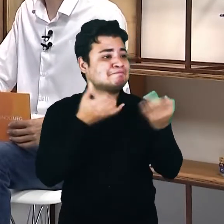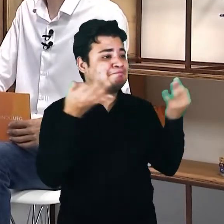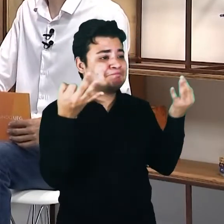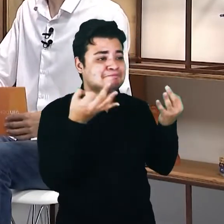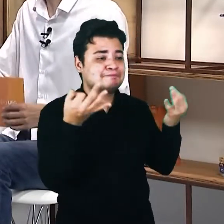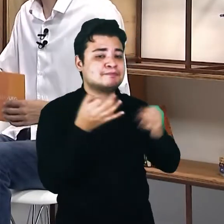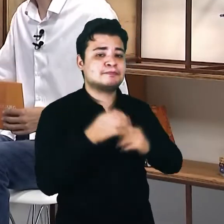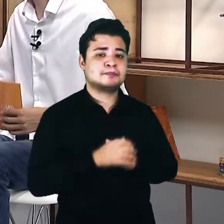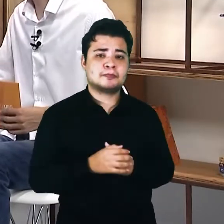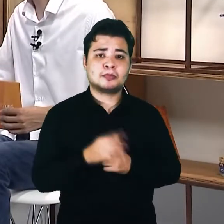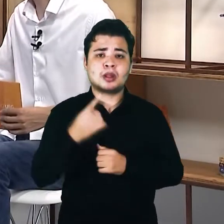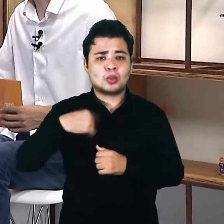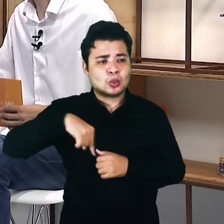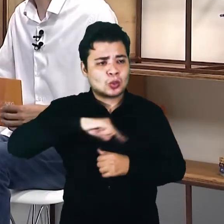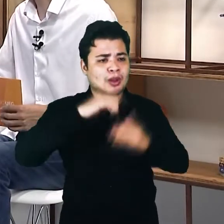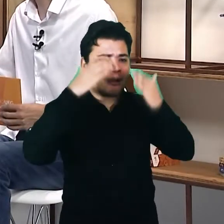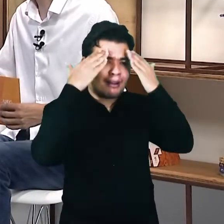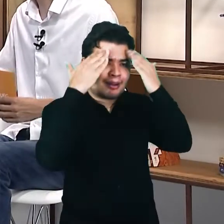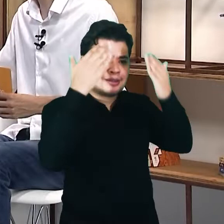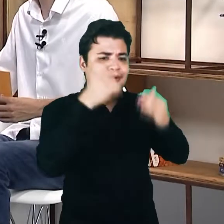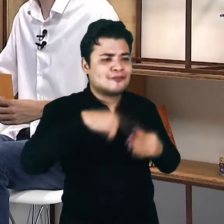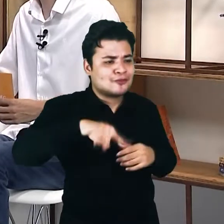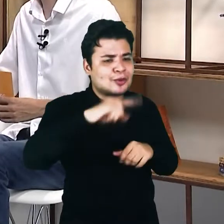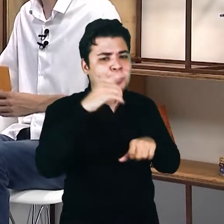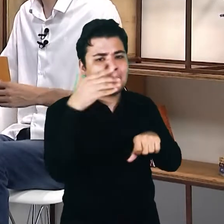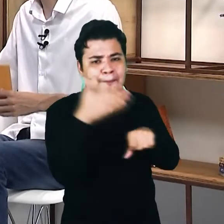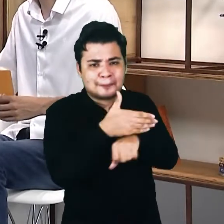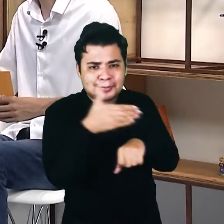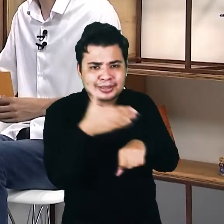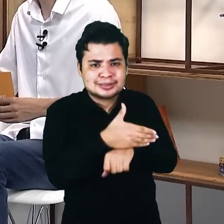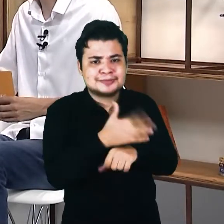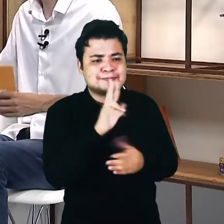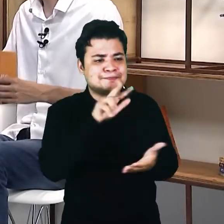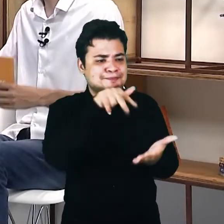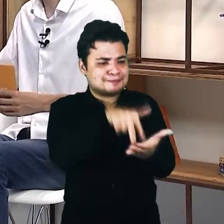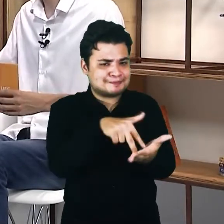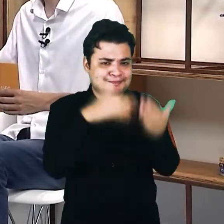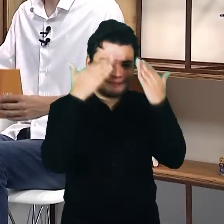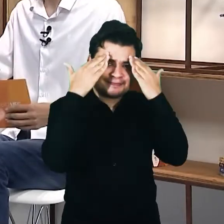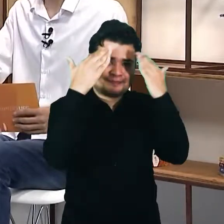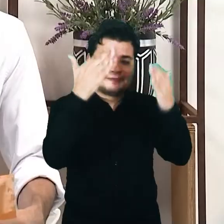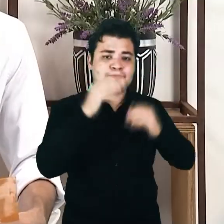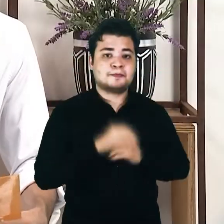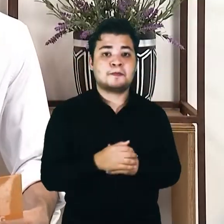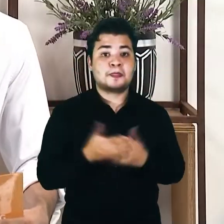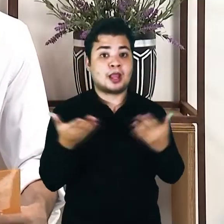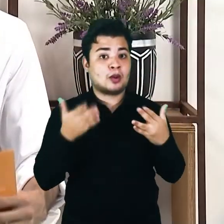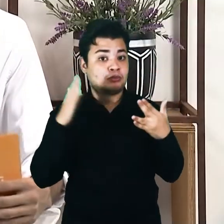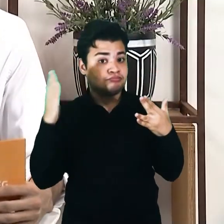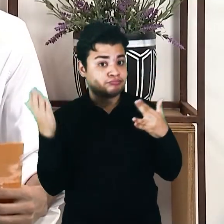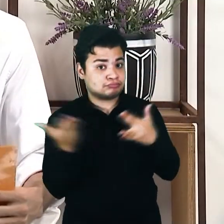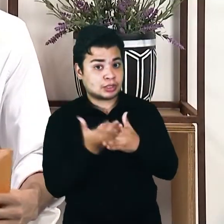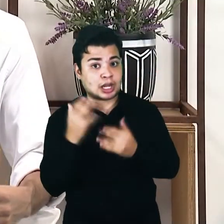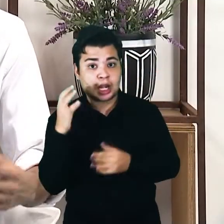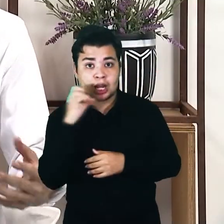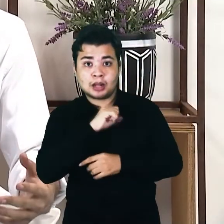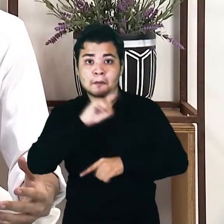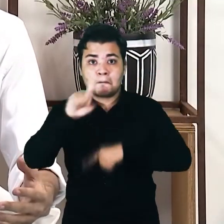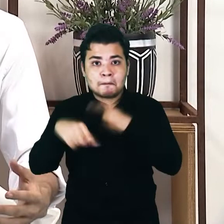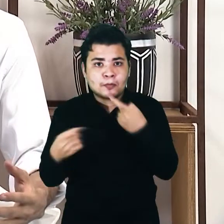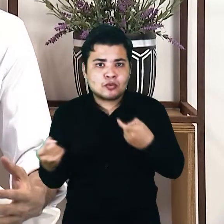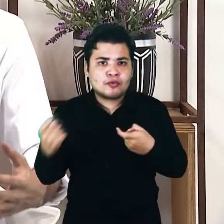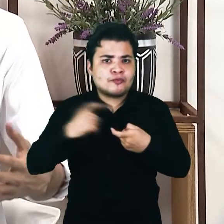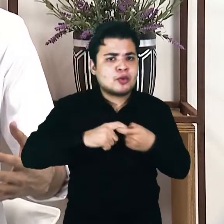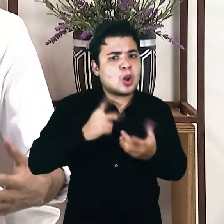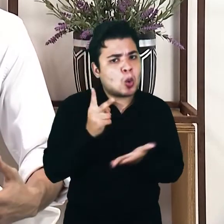Perfeito. A gente que agradece imensamente a presença de vocês. Bom, a gente vai para um rápido intervalo e na